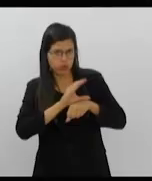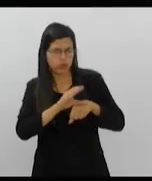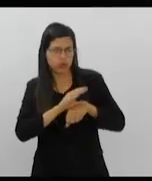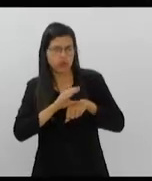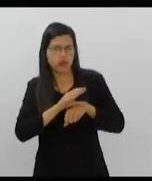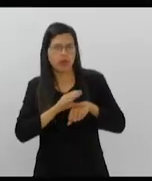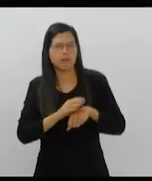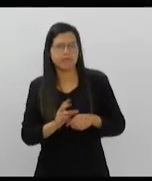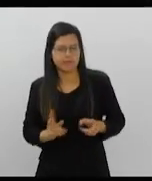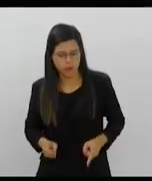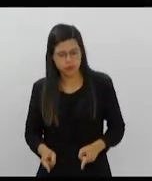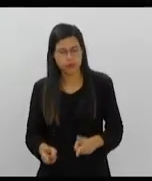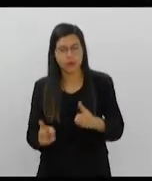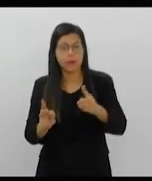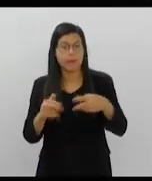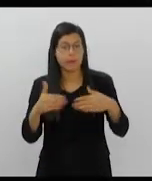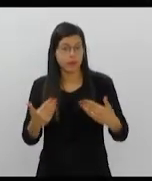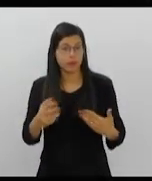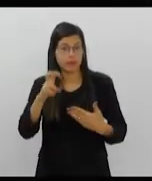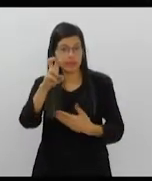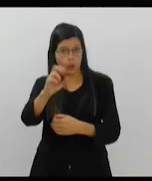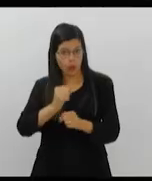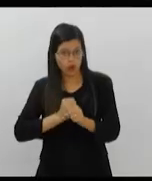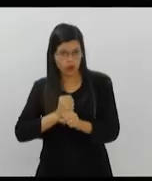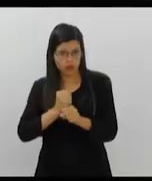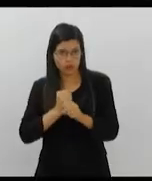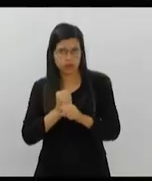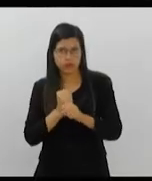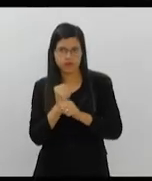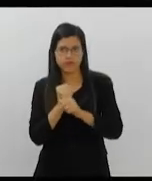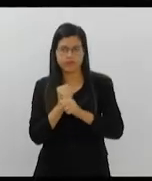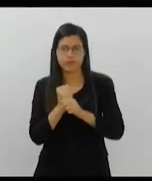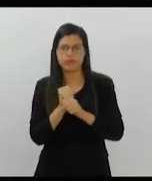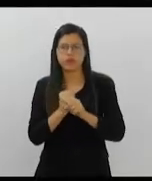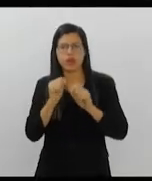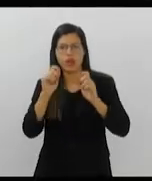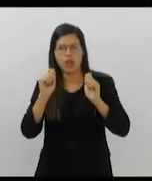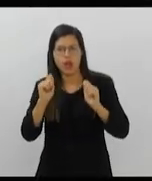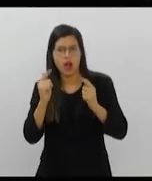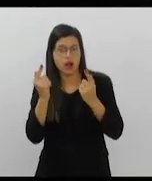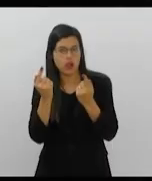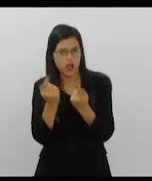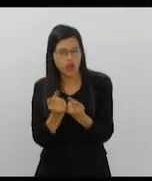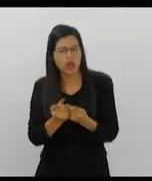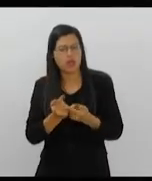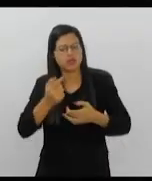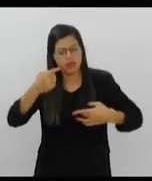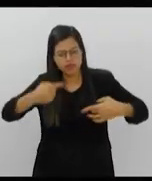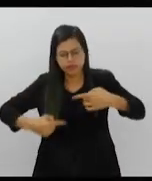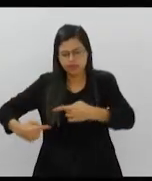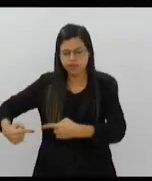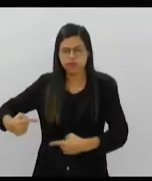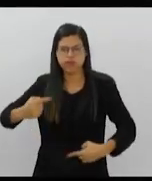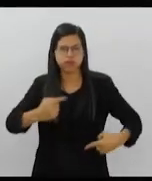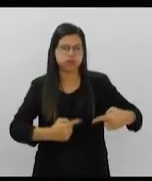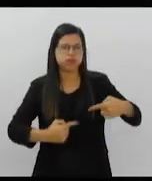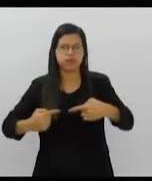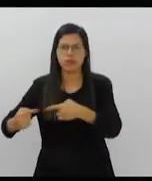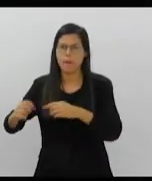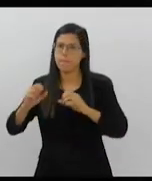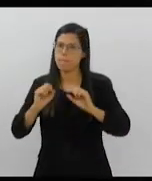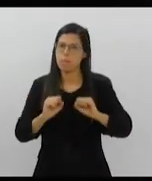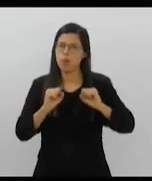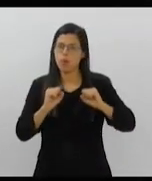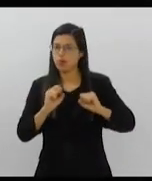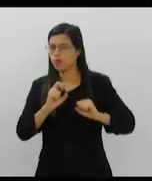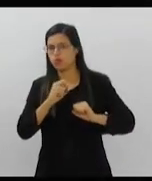Continuamos. Durante 5 anos, essa casa ficou discutindo se poderia ou não,